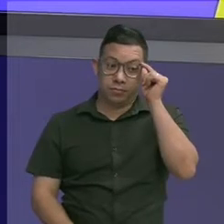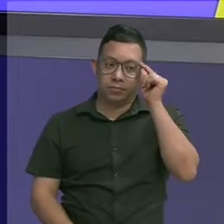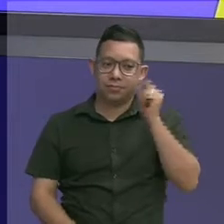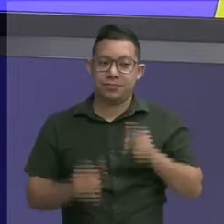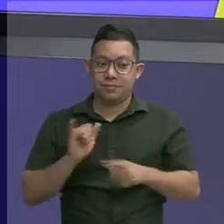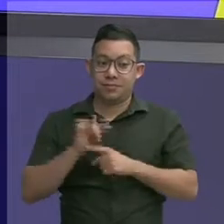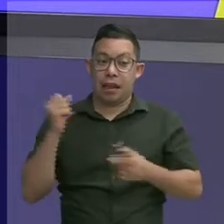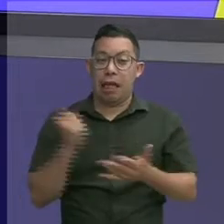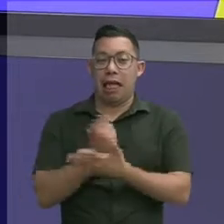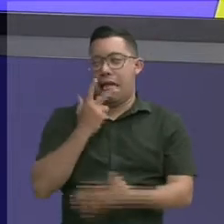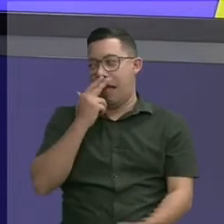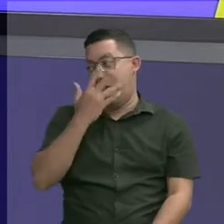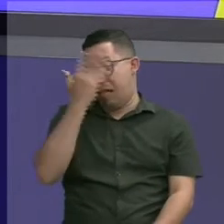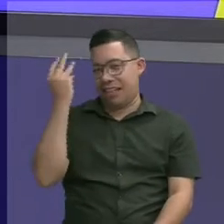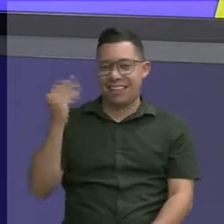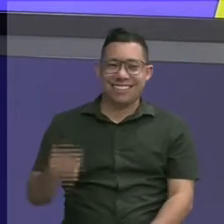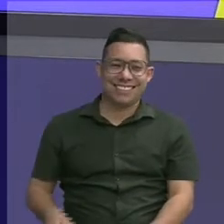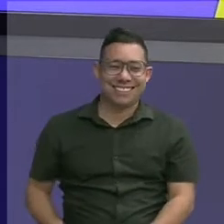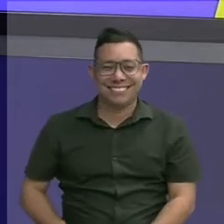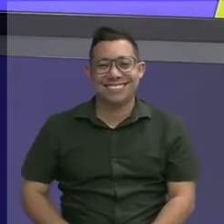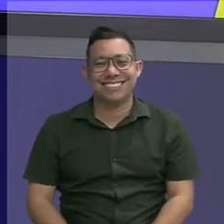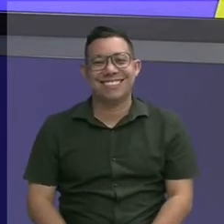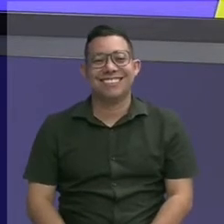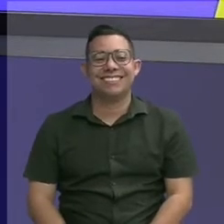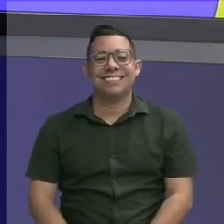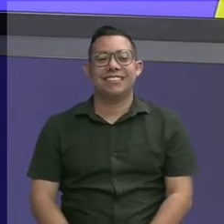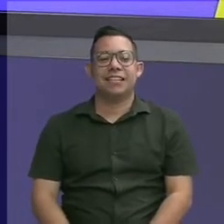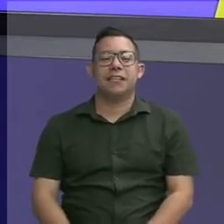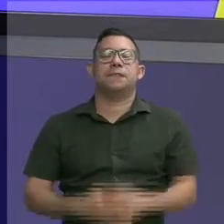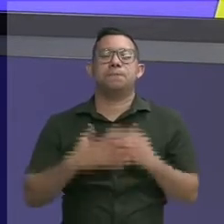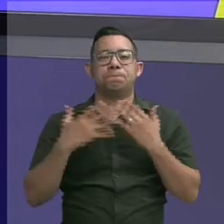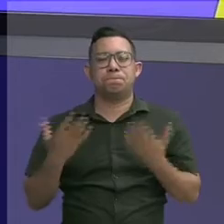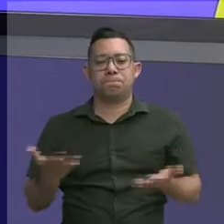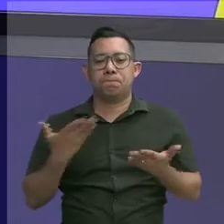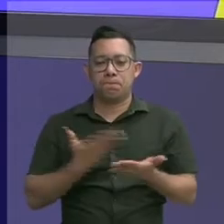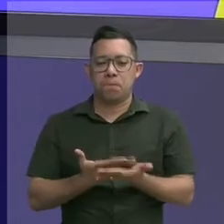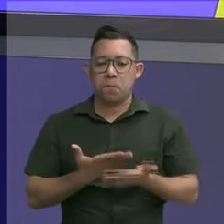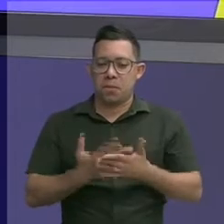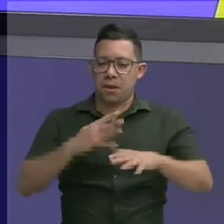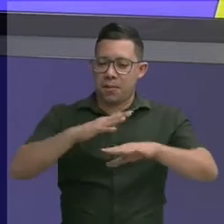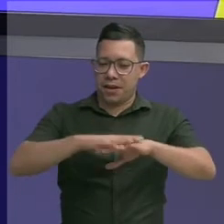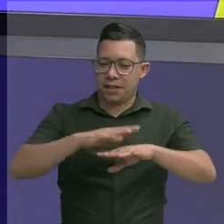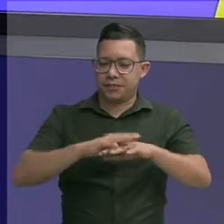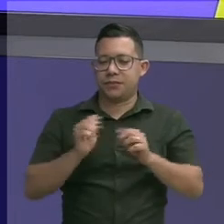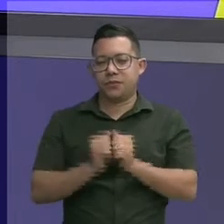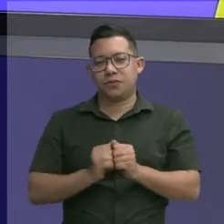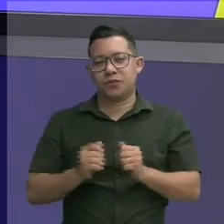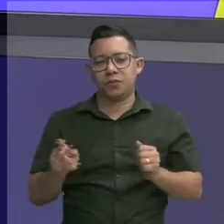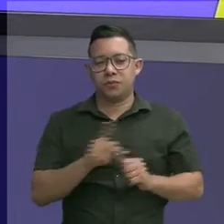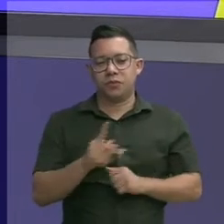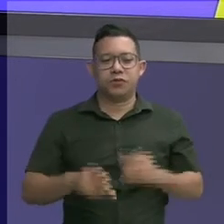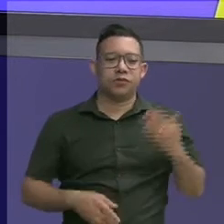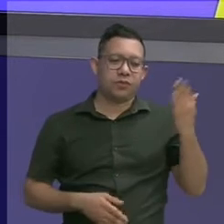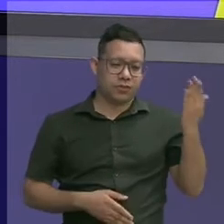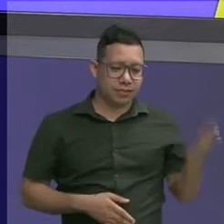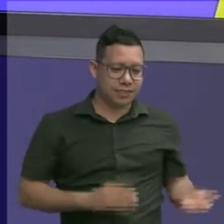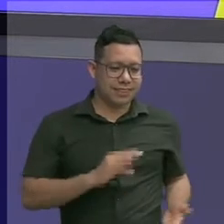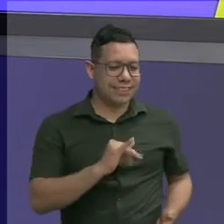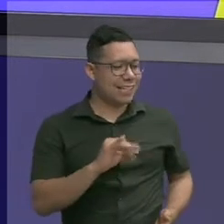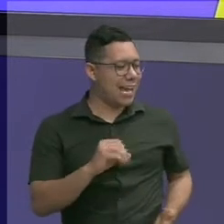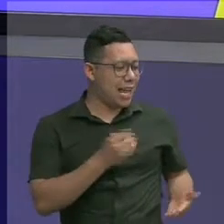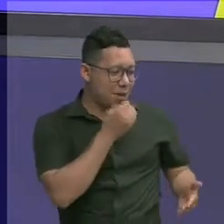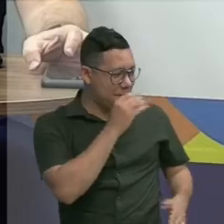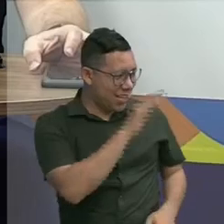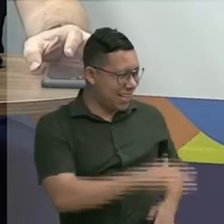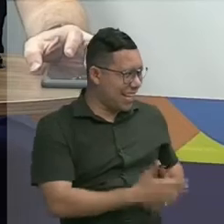nossa fugiu YouTube hoje pessoal então estamos aqui com uma aula de matemática com o professor Cássio